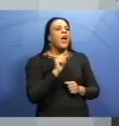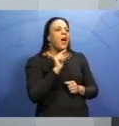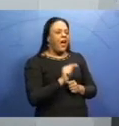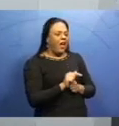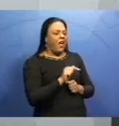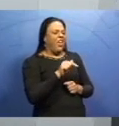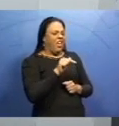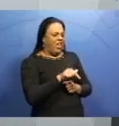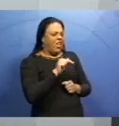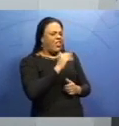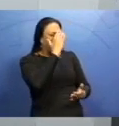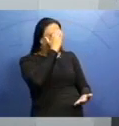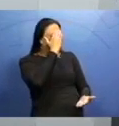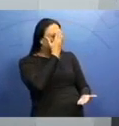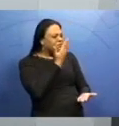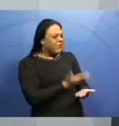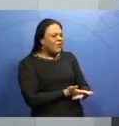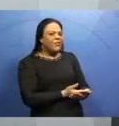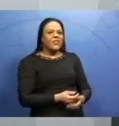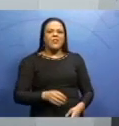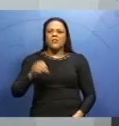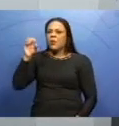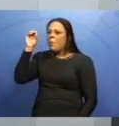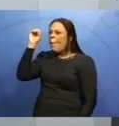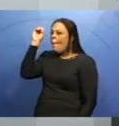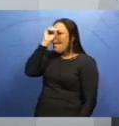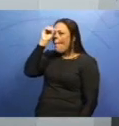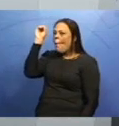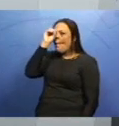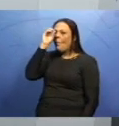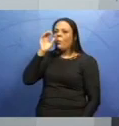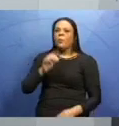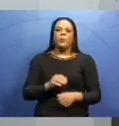Ele é confiante e inocente. Muito bem.